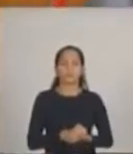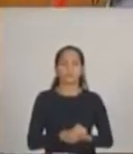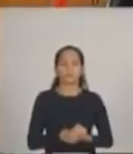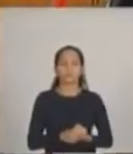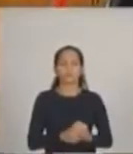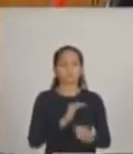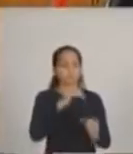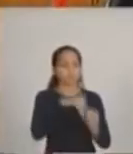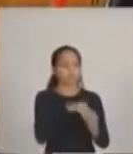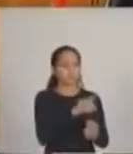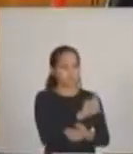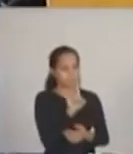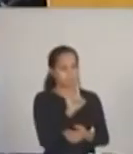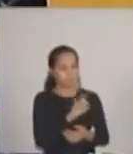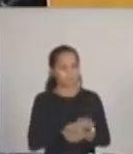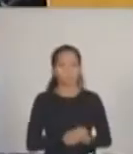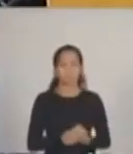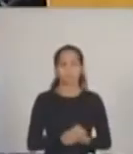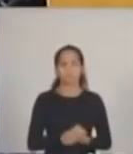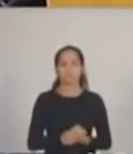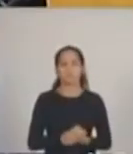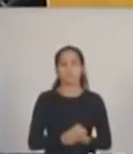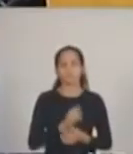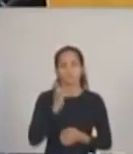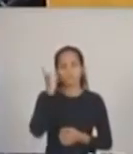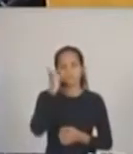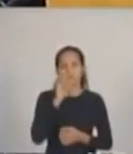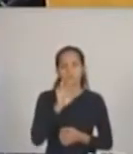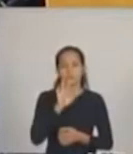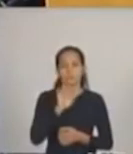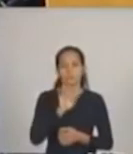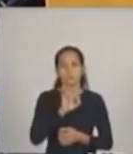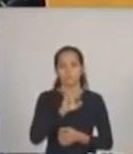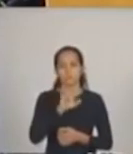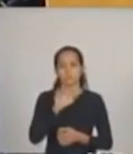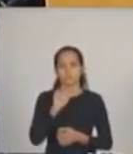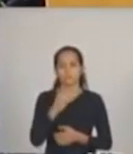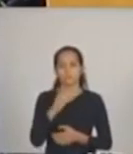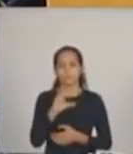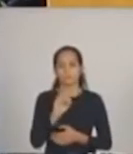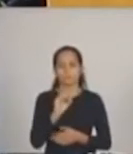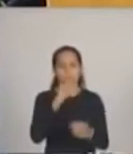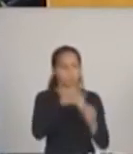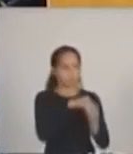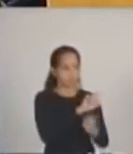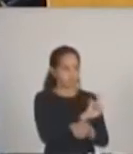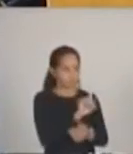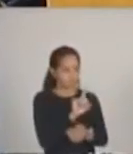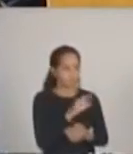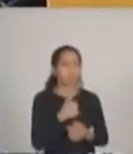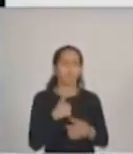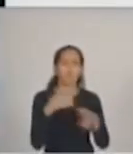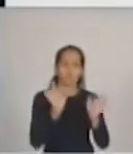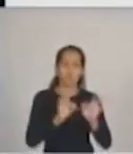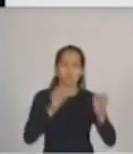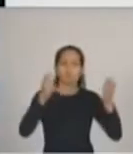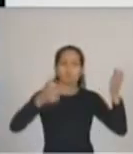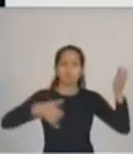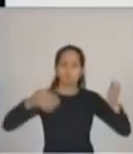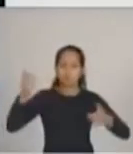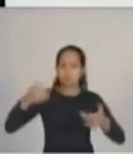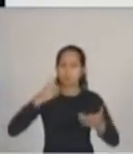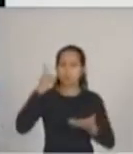Não, presidente. Vota não. Deputado Teodorico Ferraço. Eu voto não. Fiquei feliz com as explicações dadas